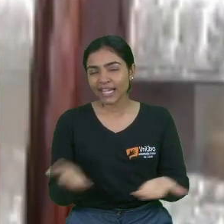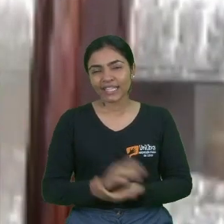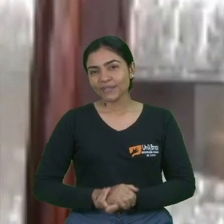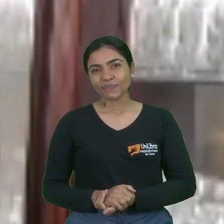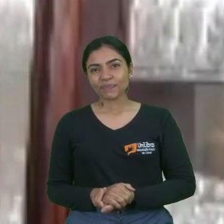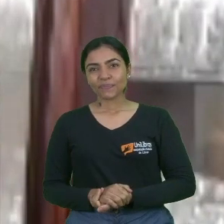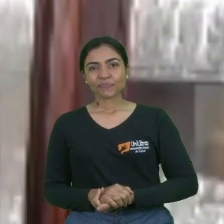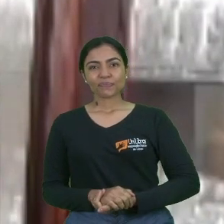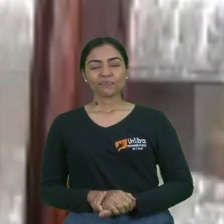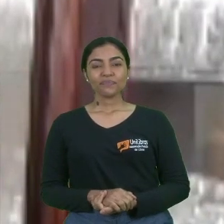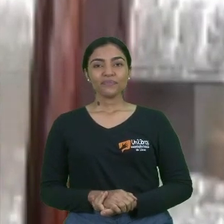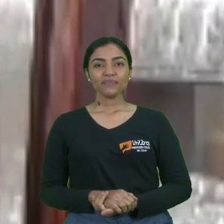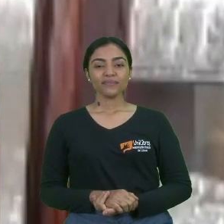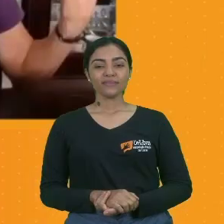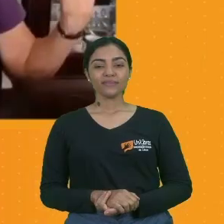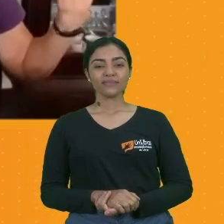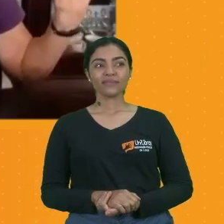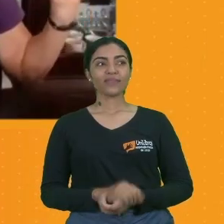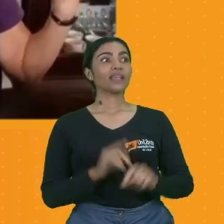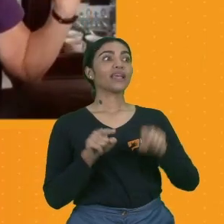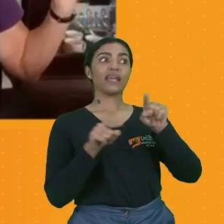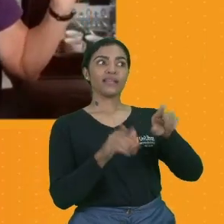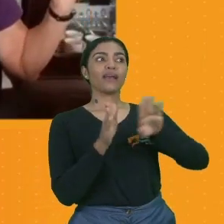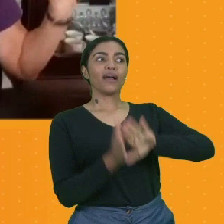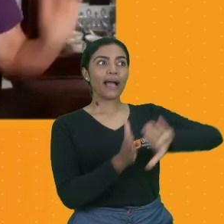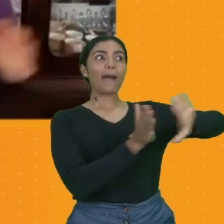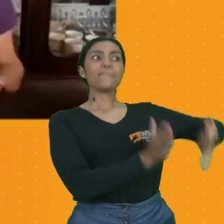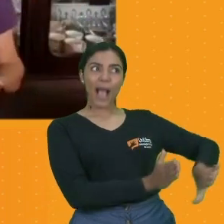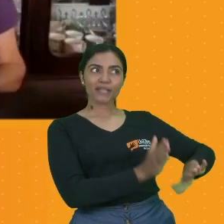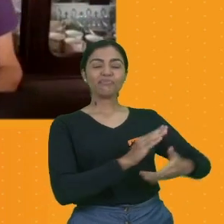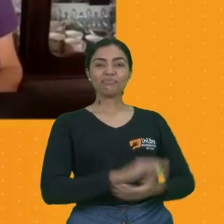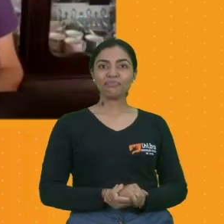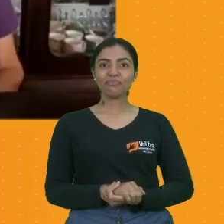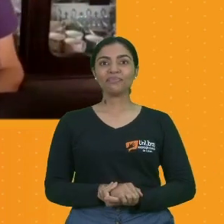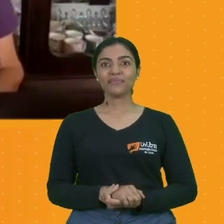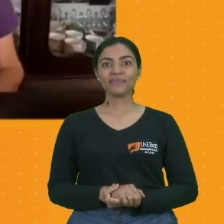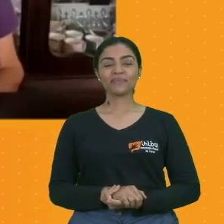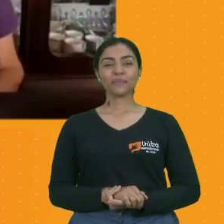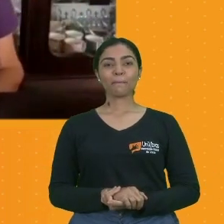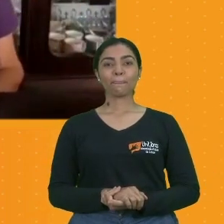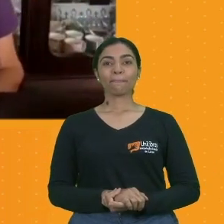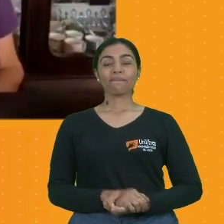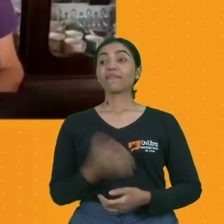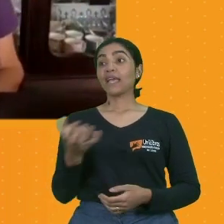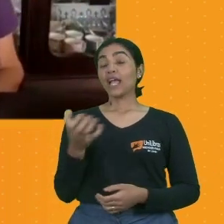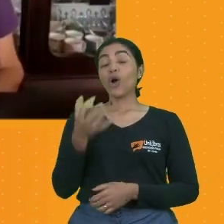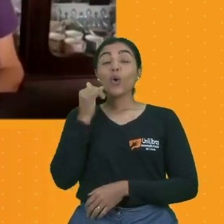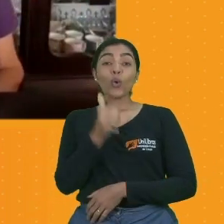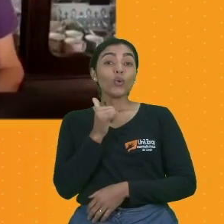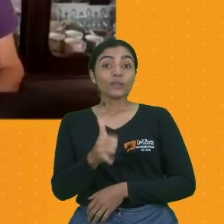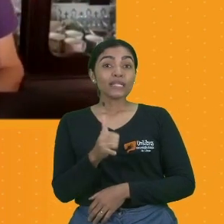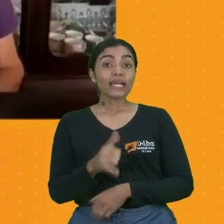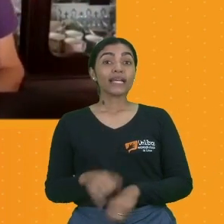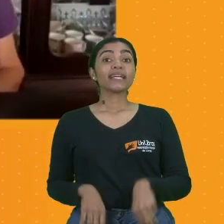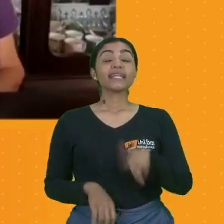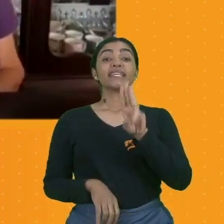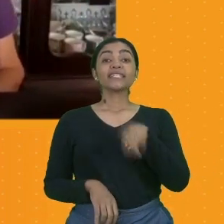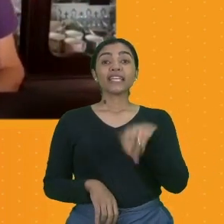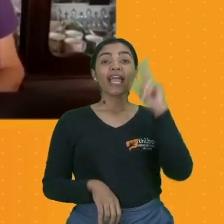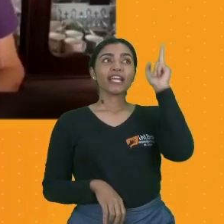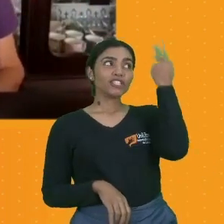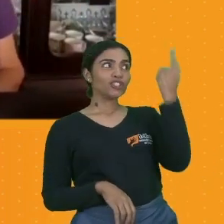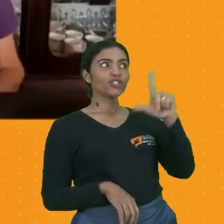a taxa está falando ele fazia parte mas é que eu quero contar aqui e quem tem